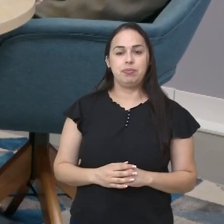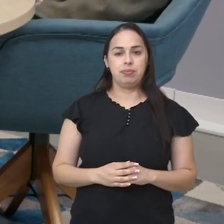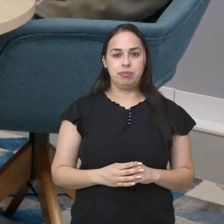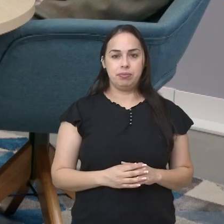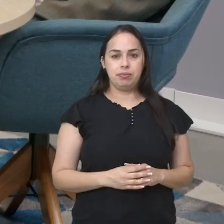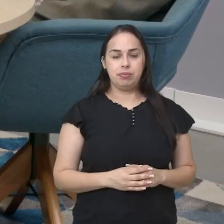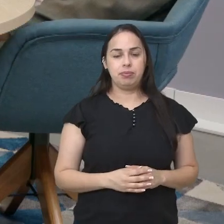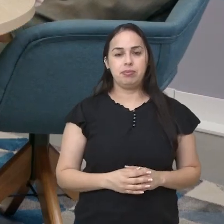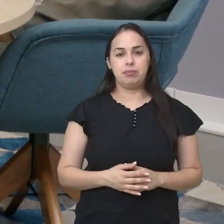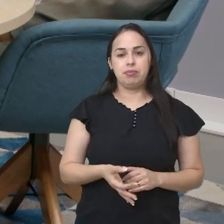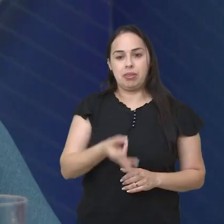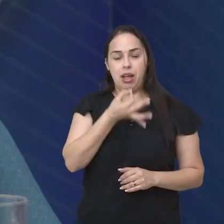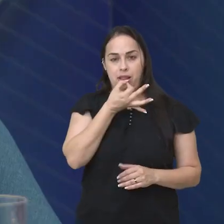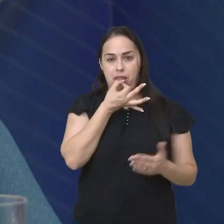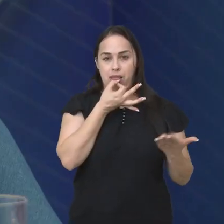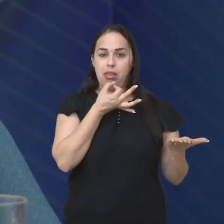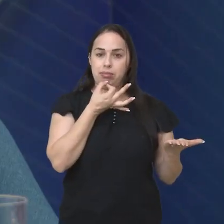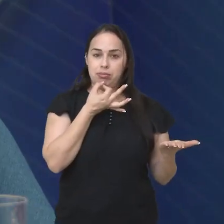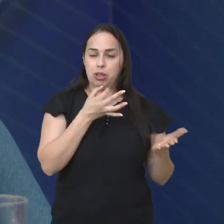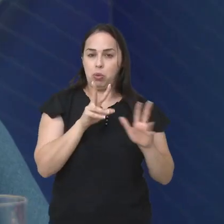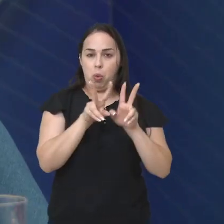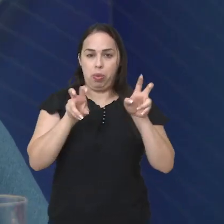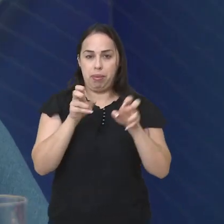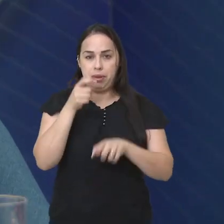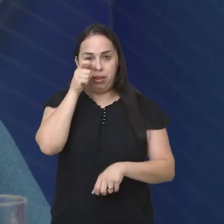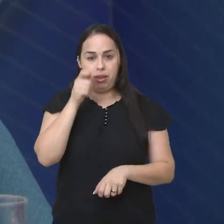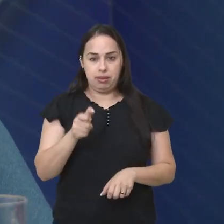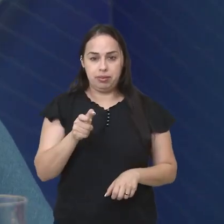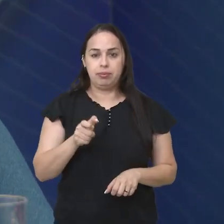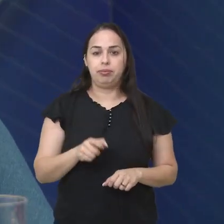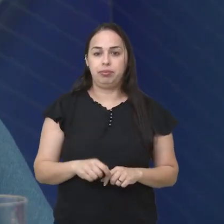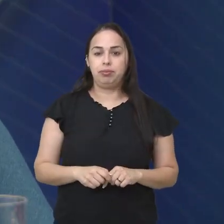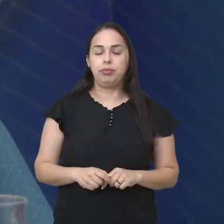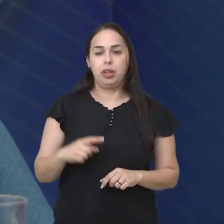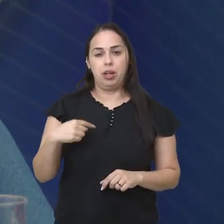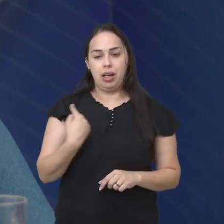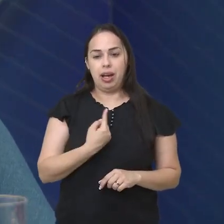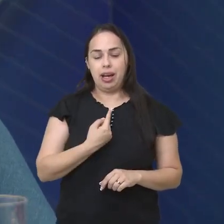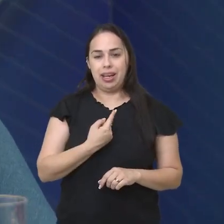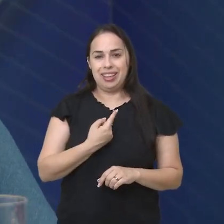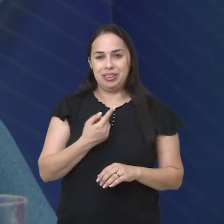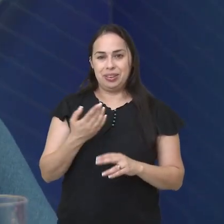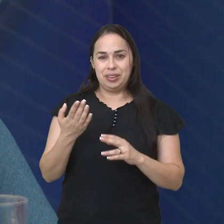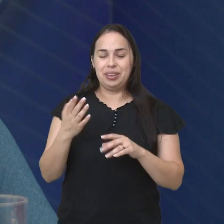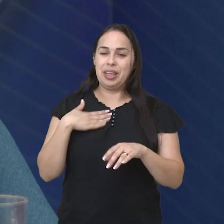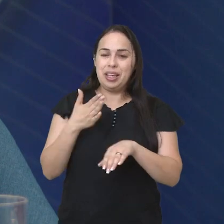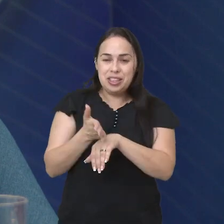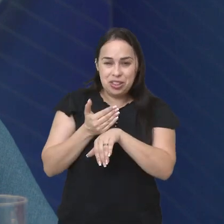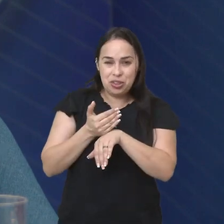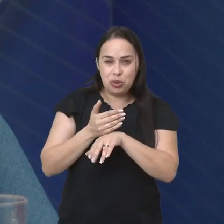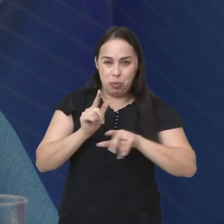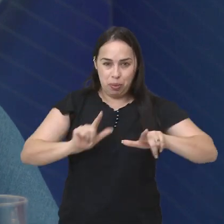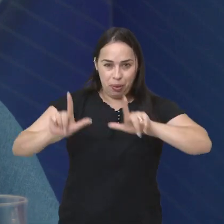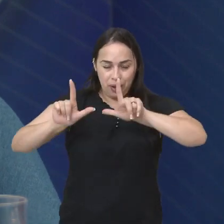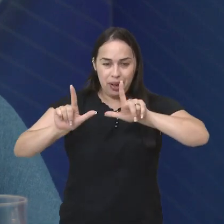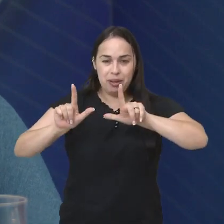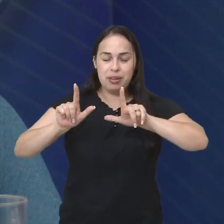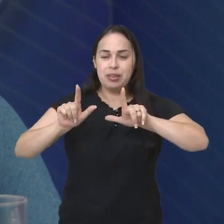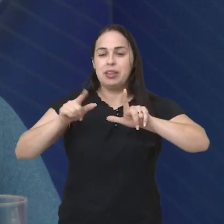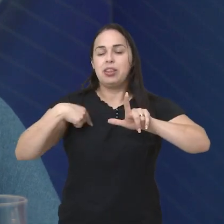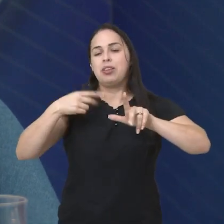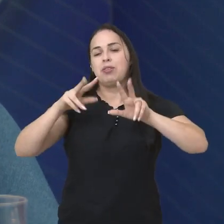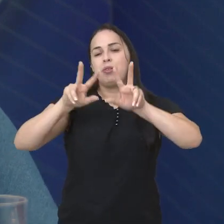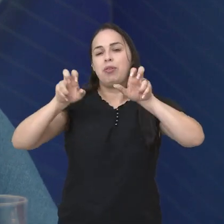acho que a Patrícia tocou num tema muito interessante, que até falávamos aqui antes de começar o programa, dignidade dessas pessoas,